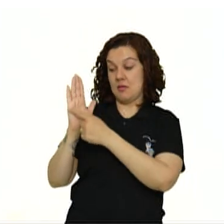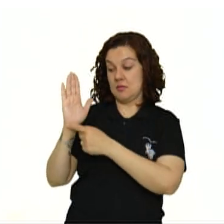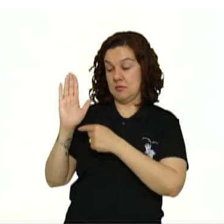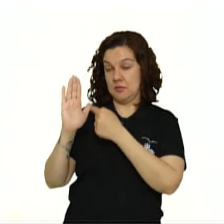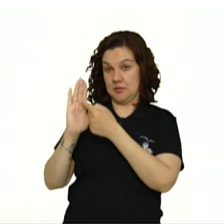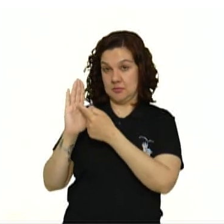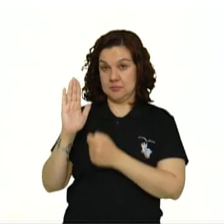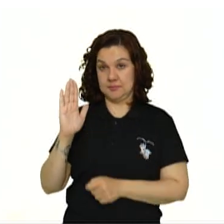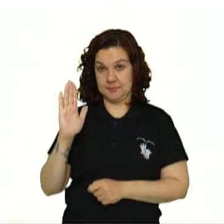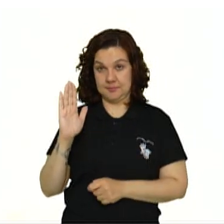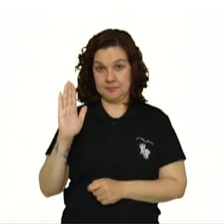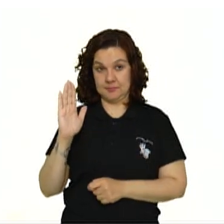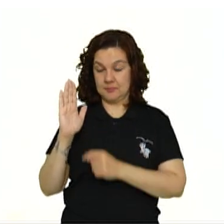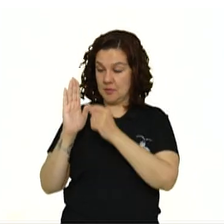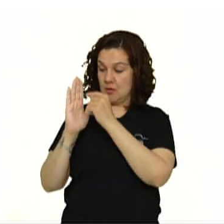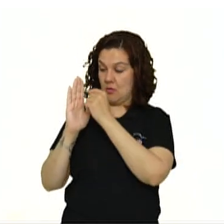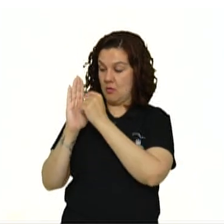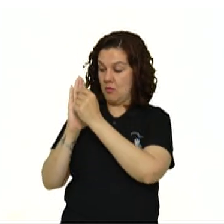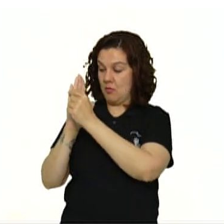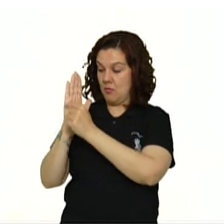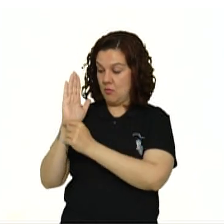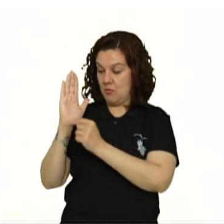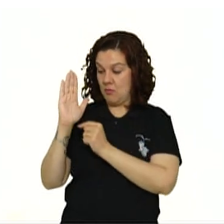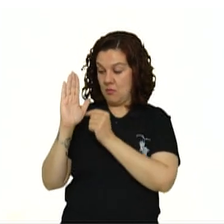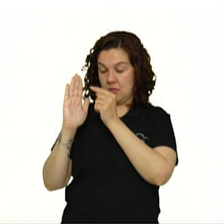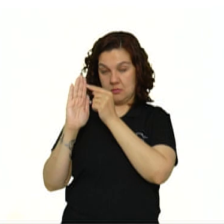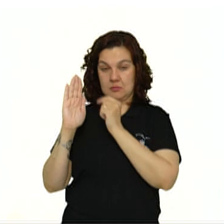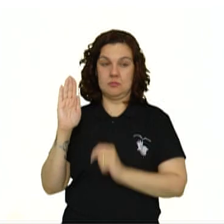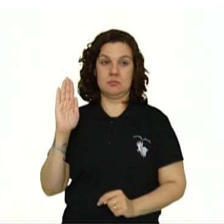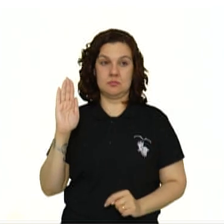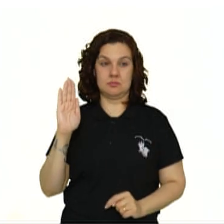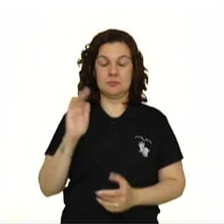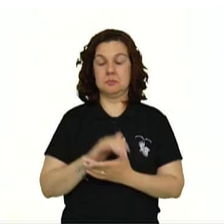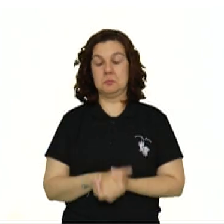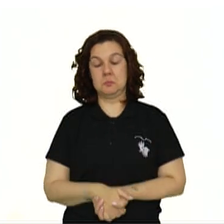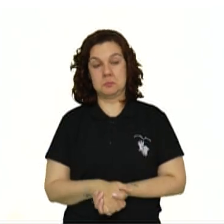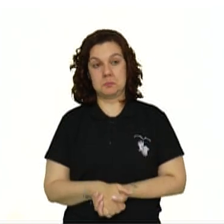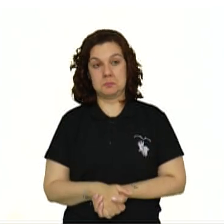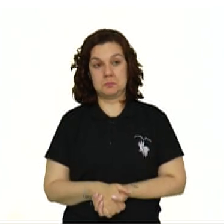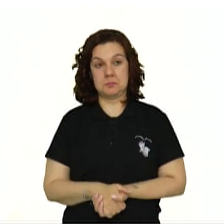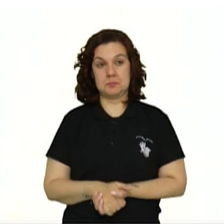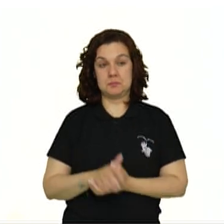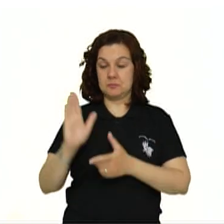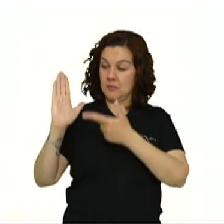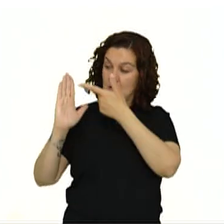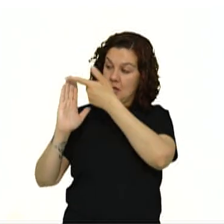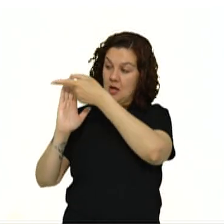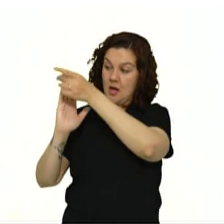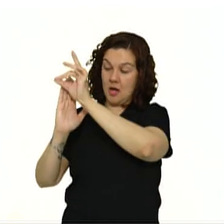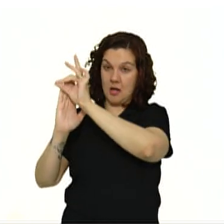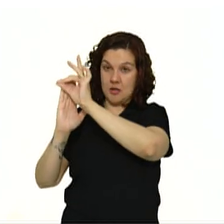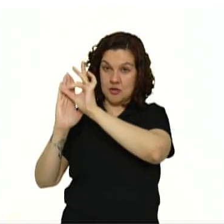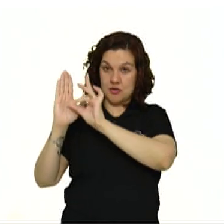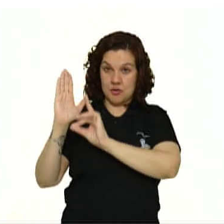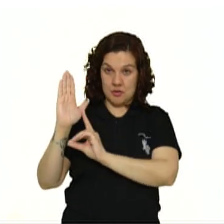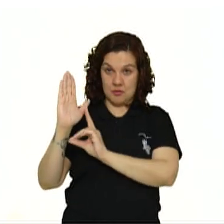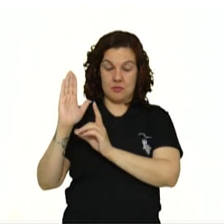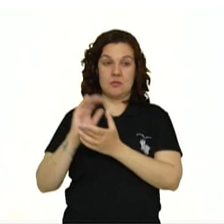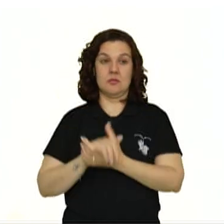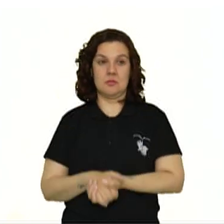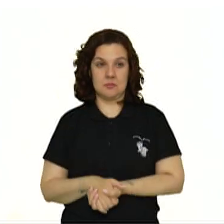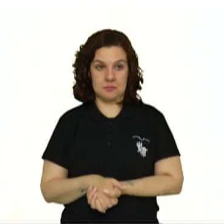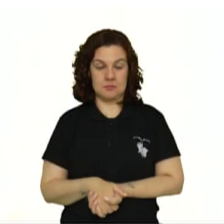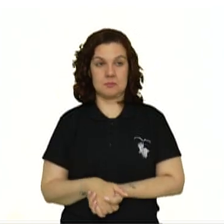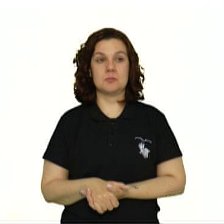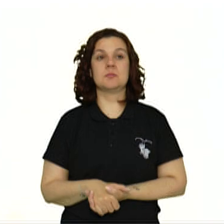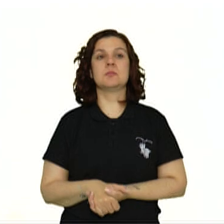inscrita, o quadrado por fora. Se ela está dentro, o quadrado está fora. A diagonal do quadrado, passando pelo